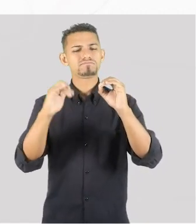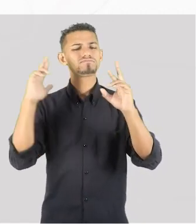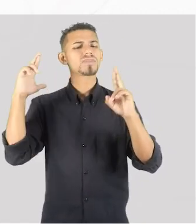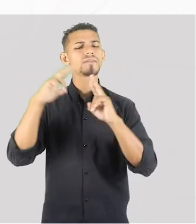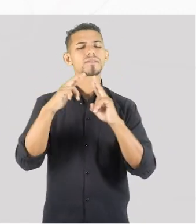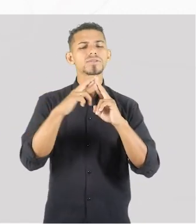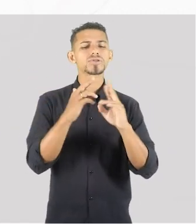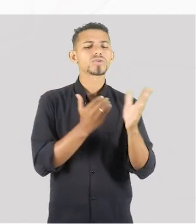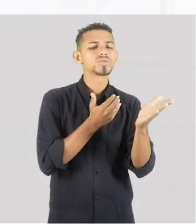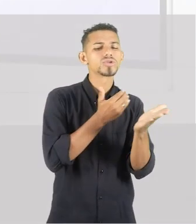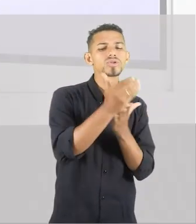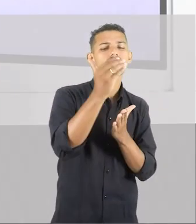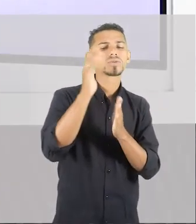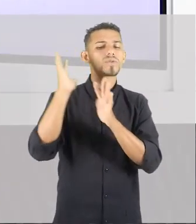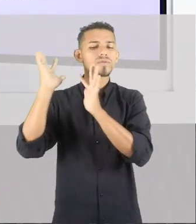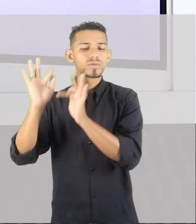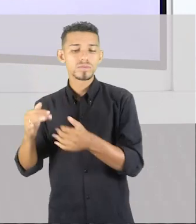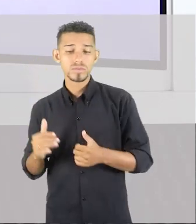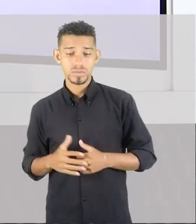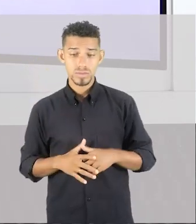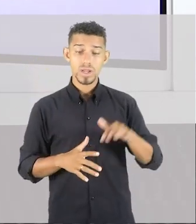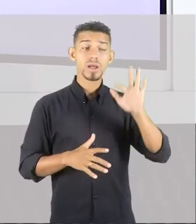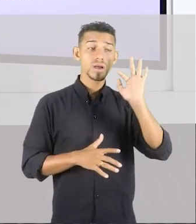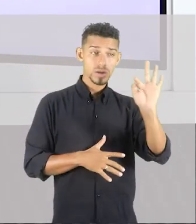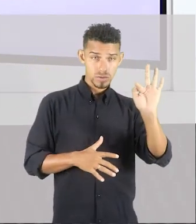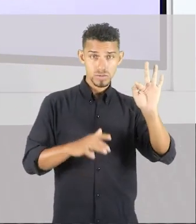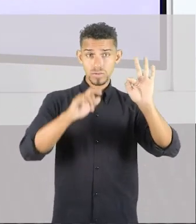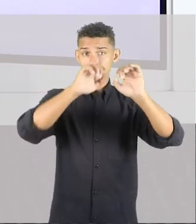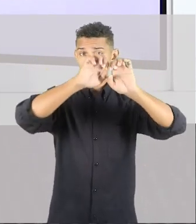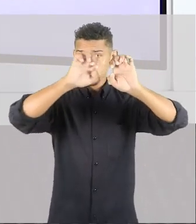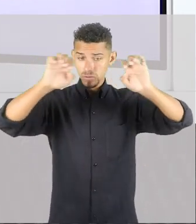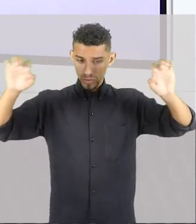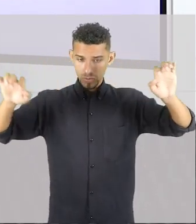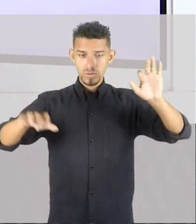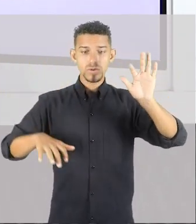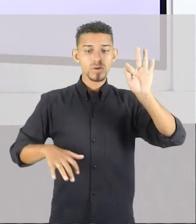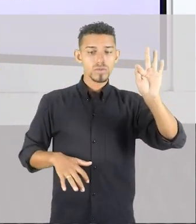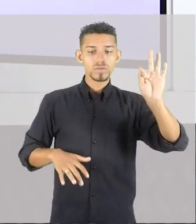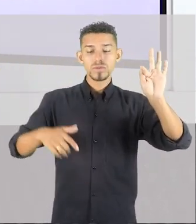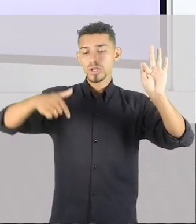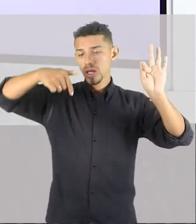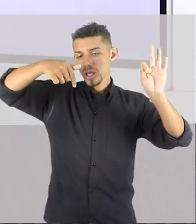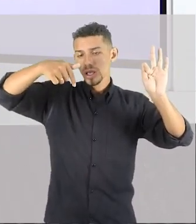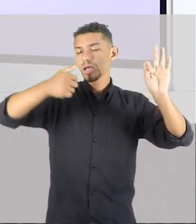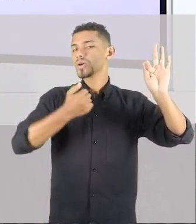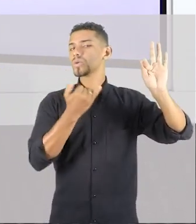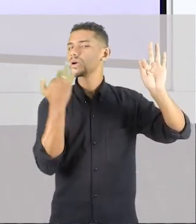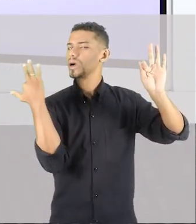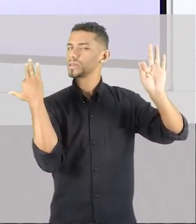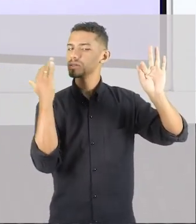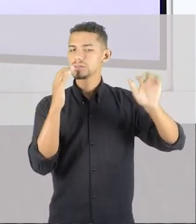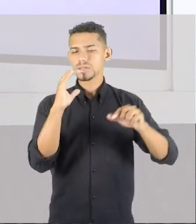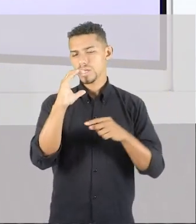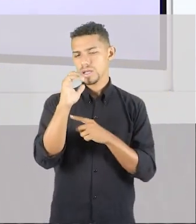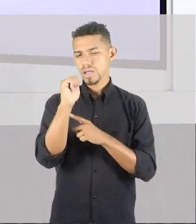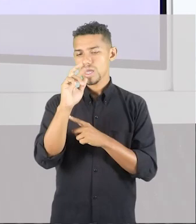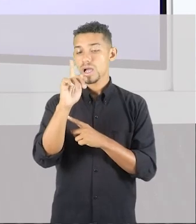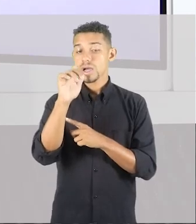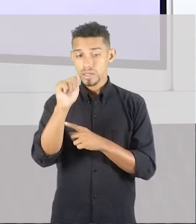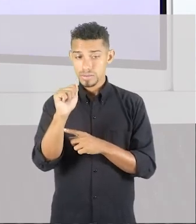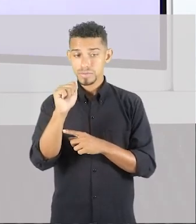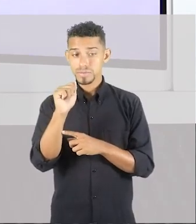utiliza-se a seguinte fórmula. Força magnética, Q, que é a quantidade de carga, no caso da bolinha de